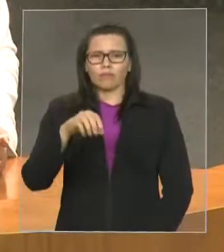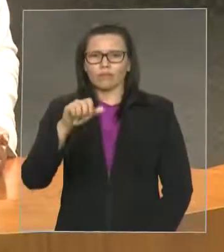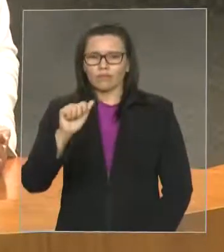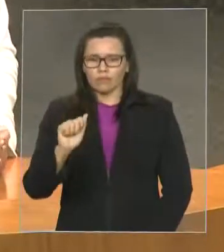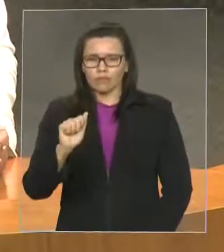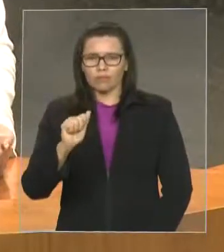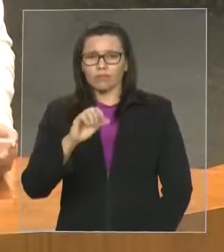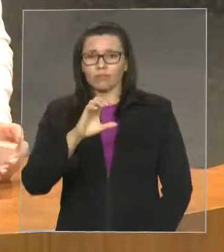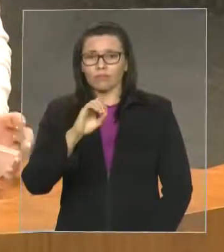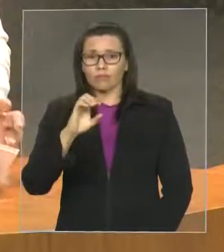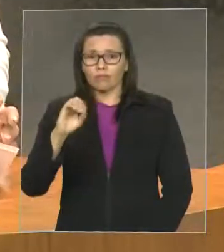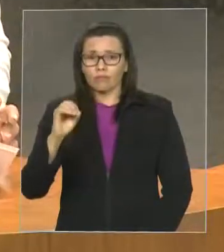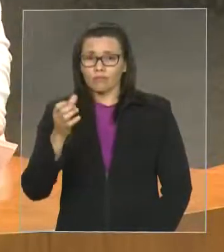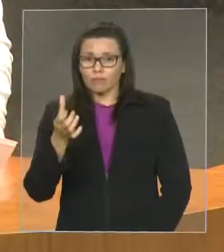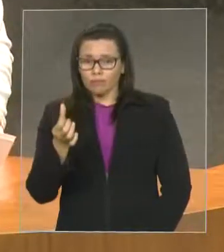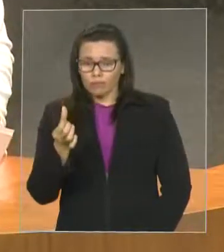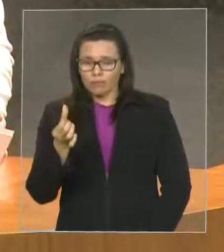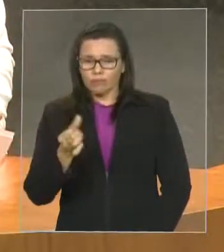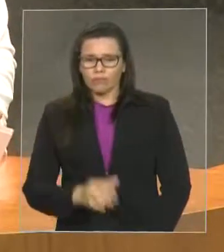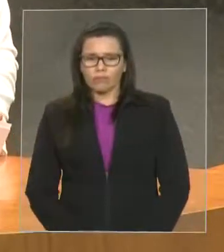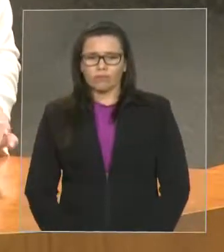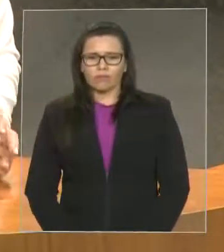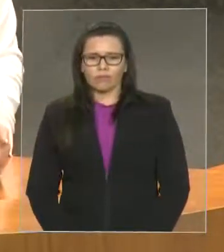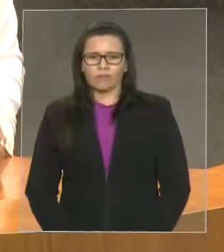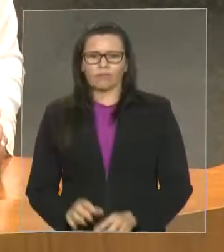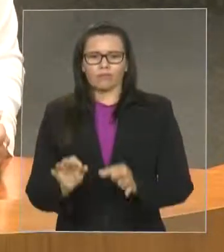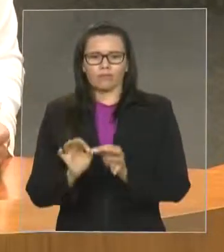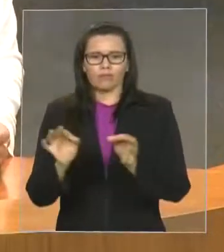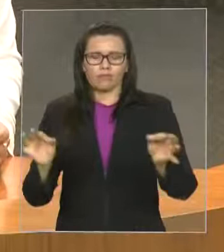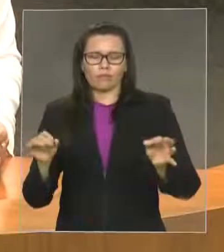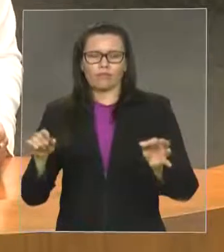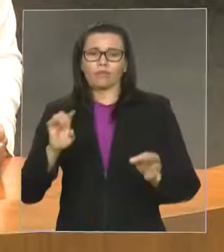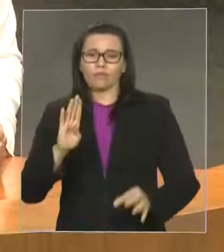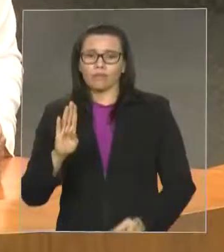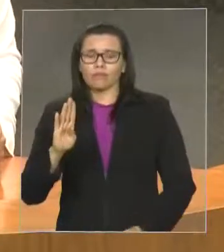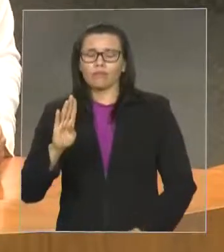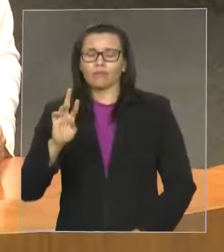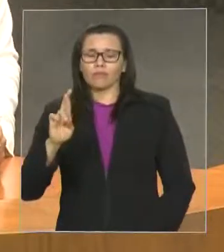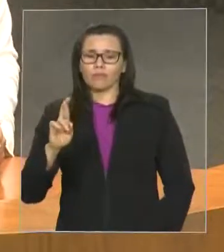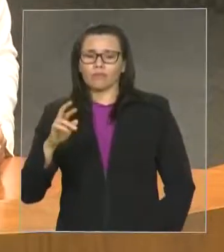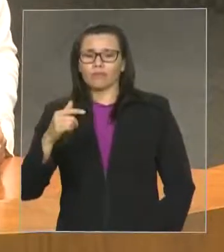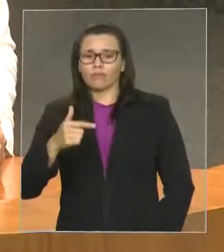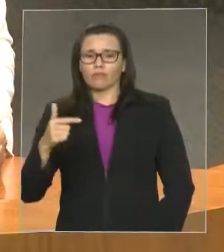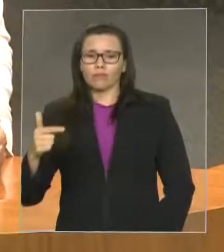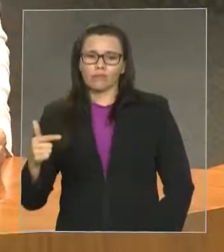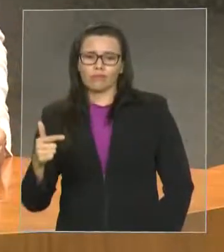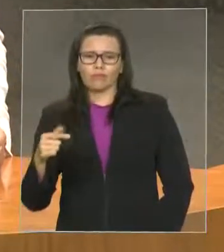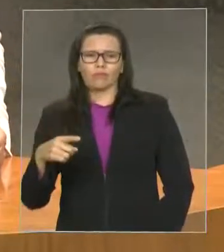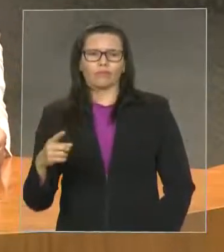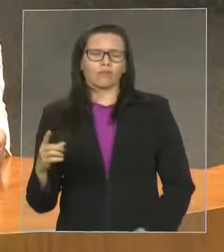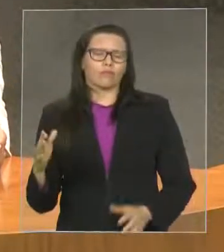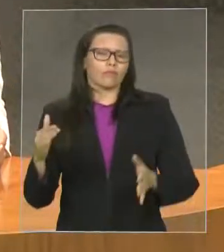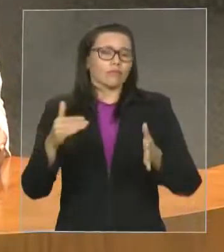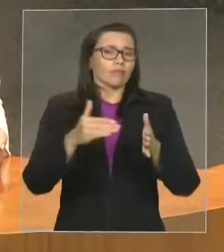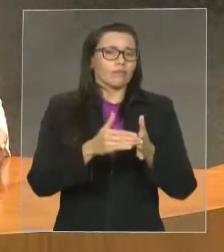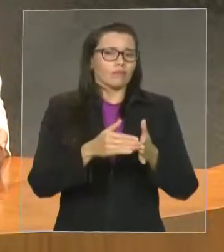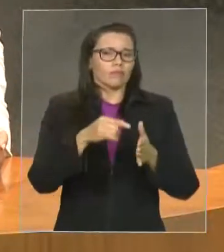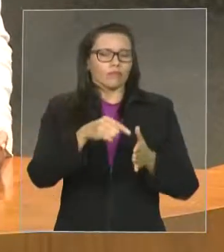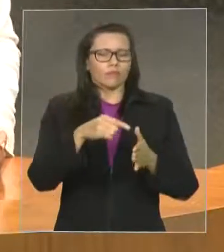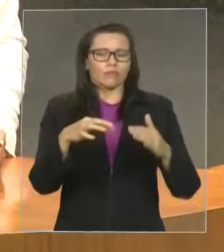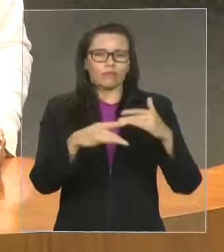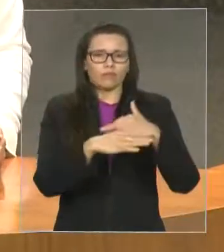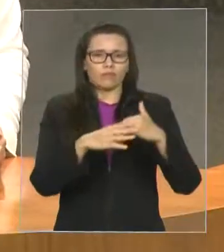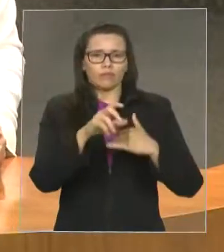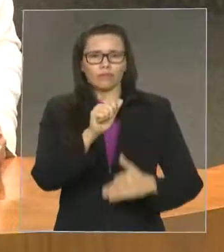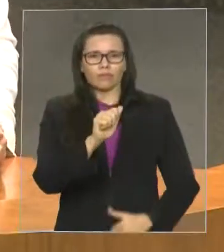no trecho que liga a BR-222 à cidade de Arame, onde existe uma